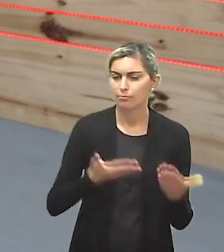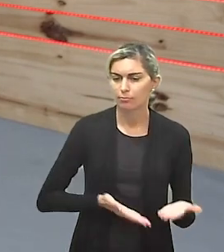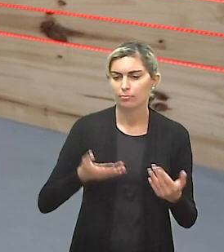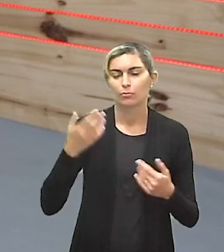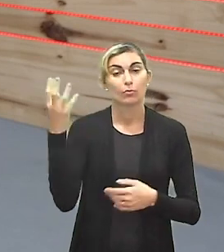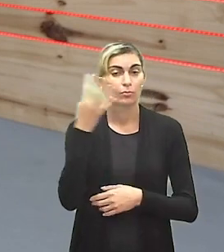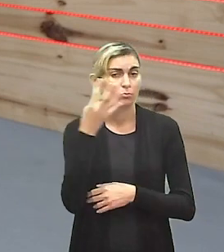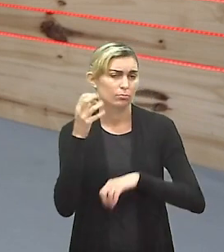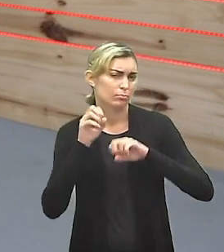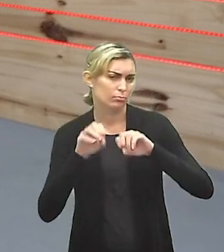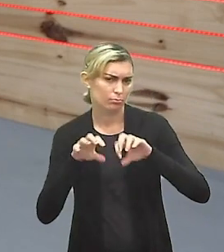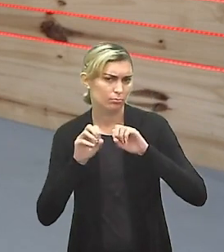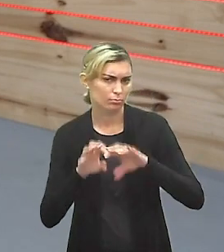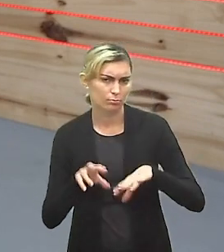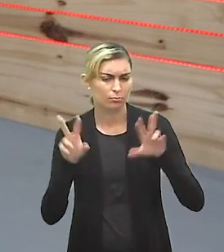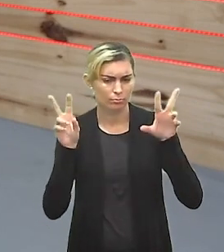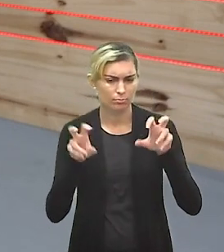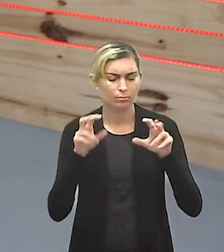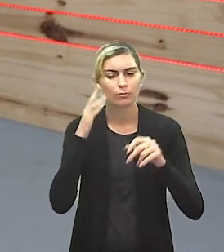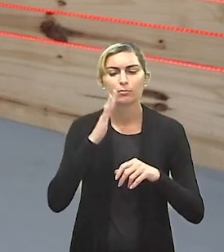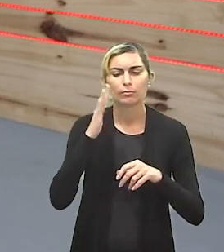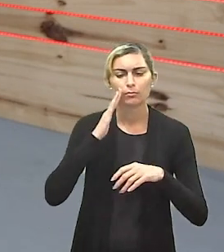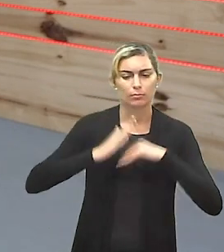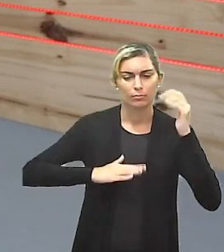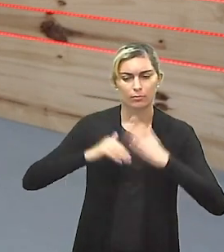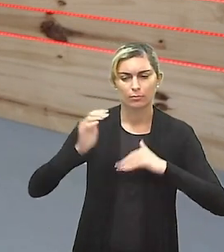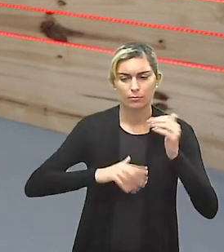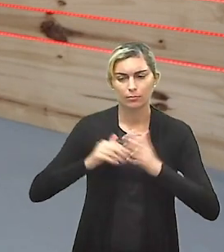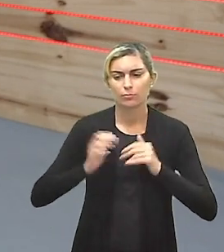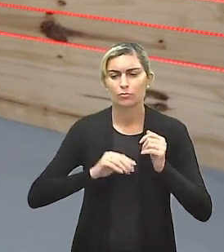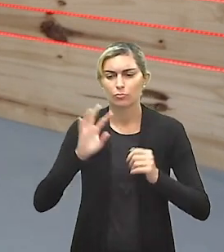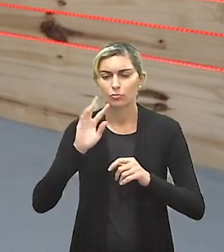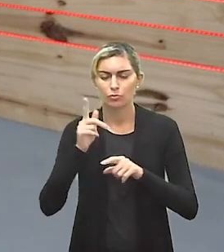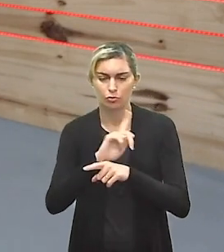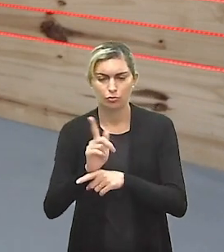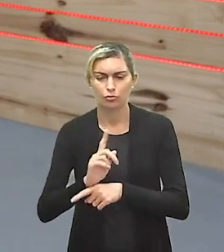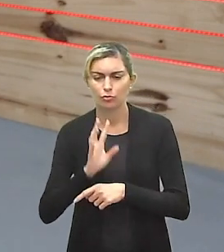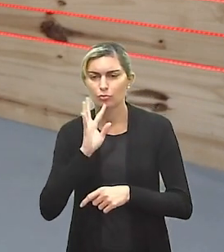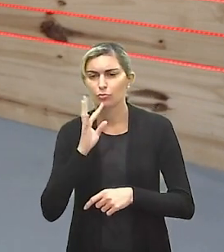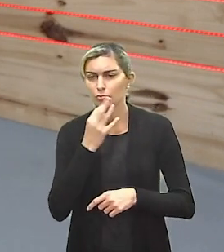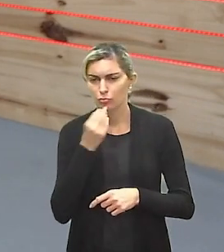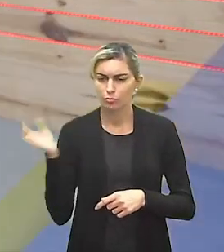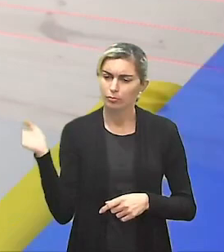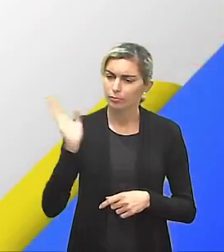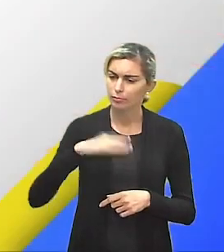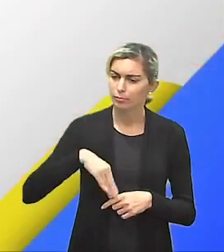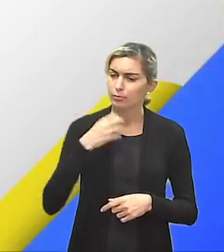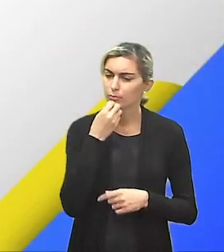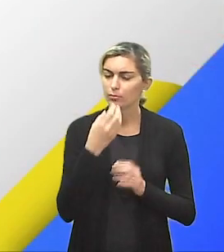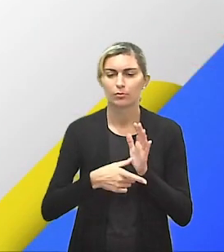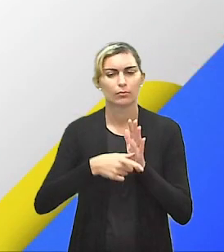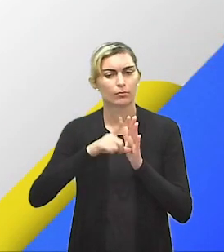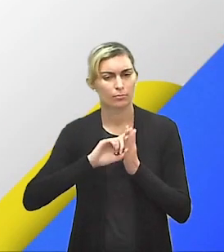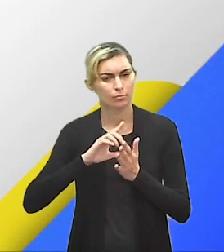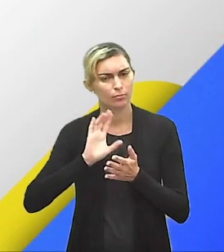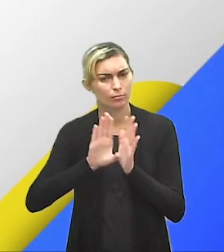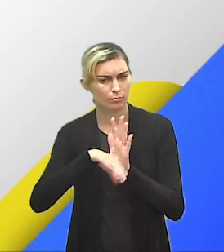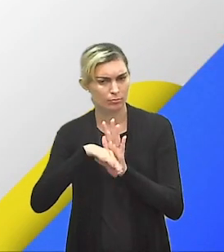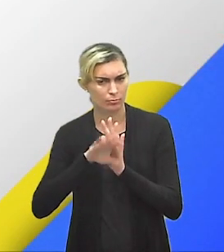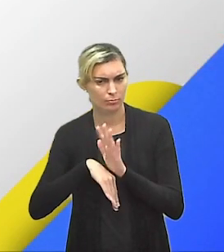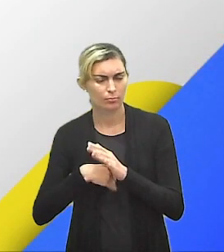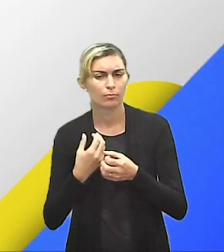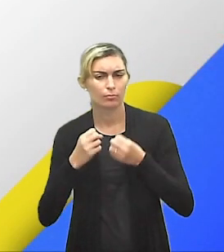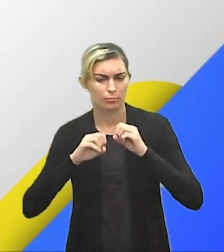quarta aula sobre o tema Entender as práticas de gestão do conhecimento. Vamos lá? Bom, antes de começarmos